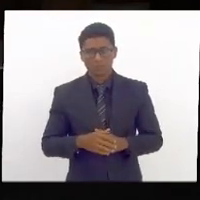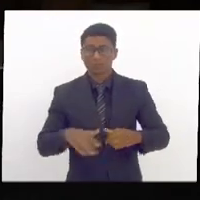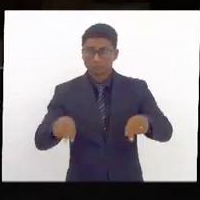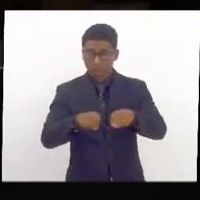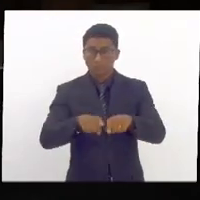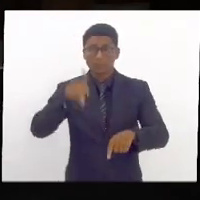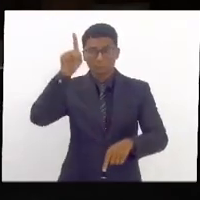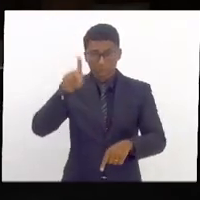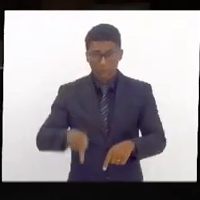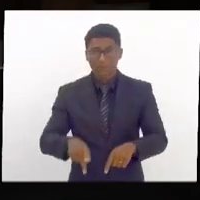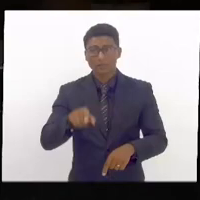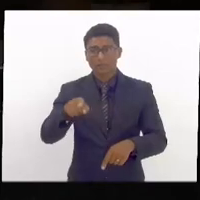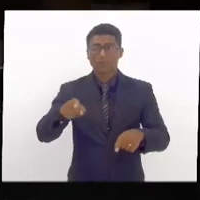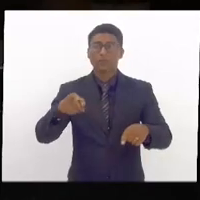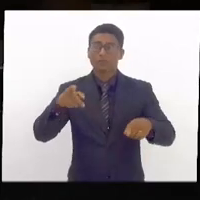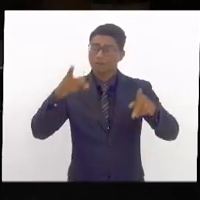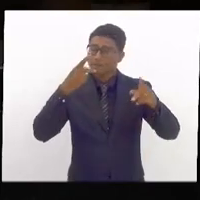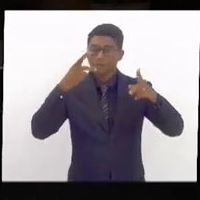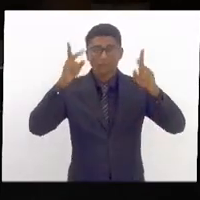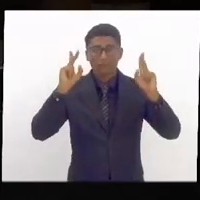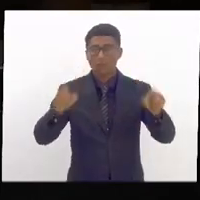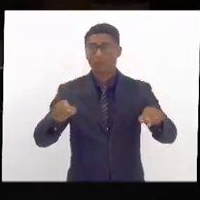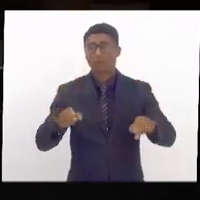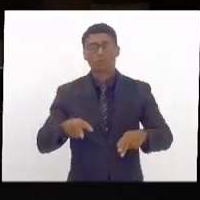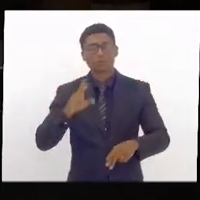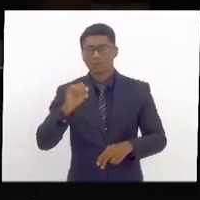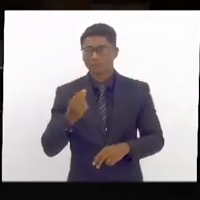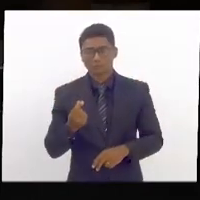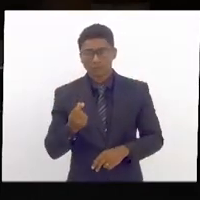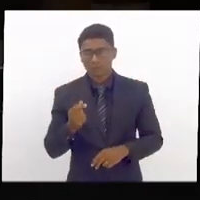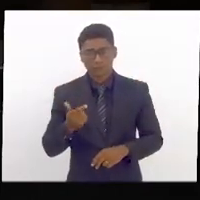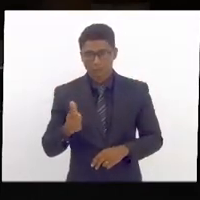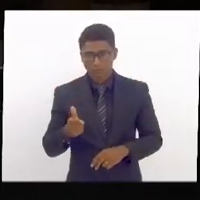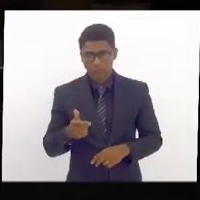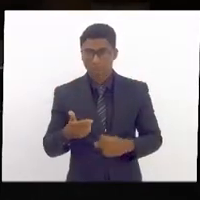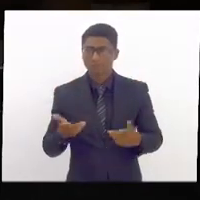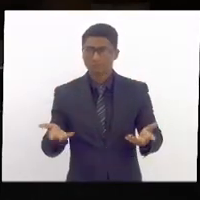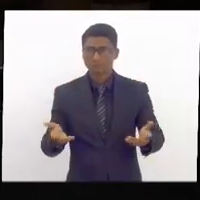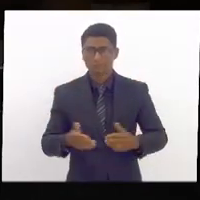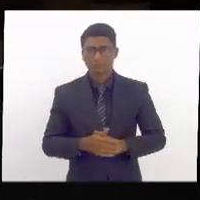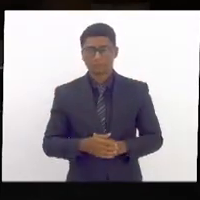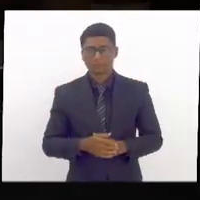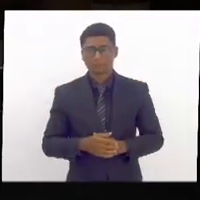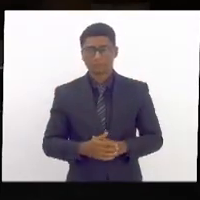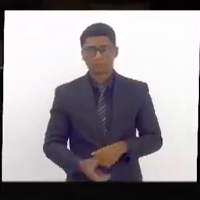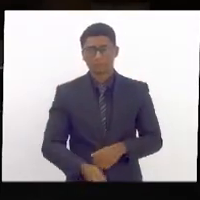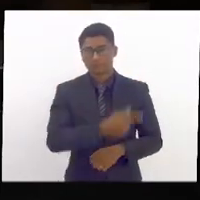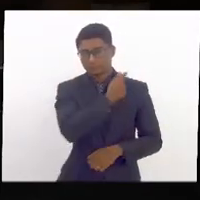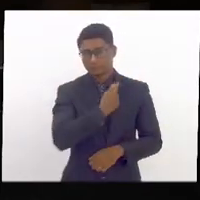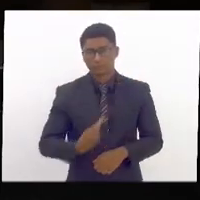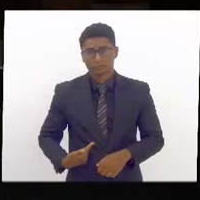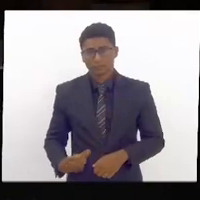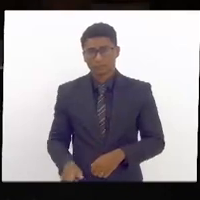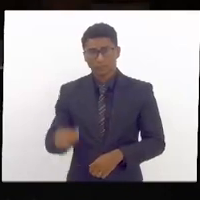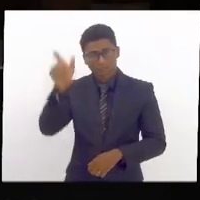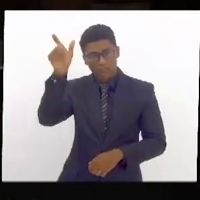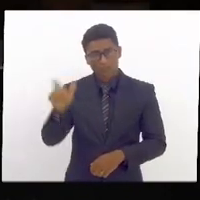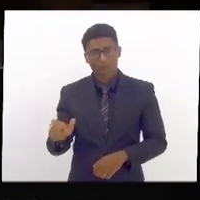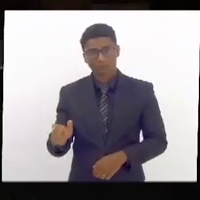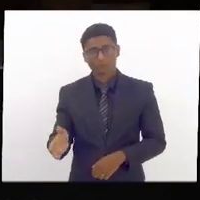Supervia dava, o mesmo discurso. Se não tiver dinheiro, se não tiver repasse, bem. O governador, naquela